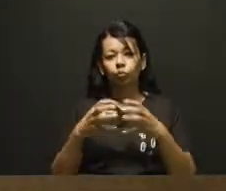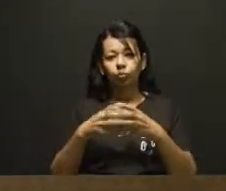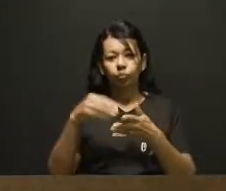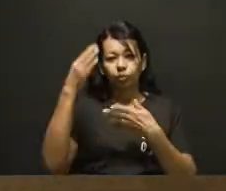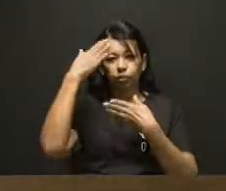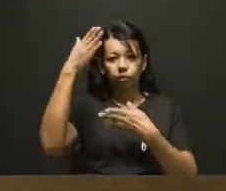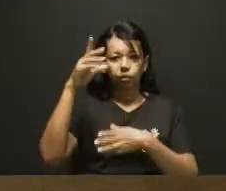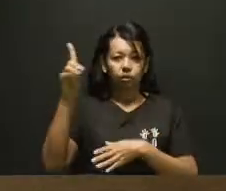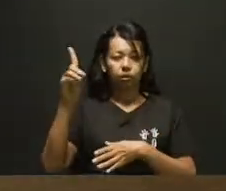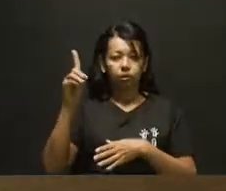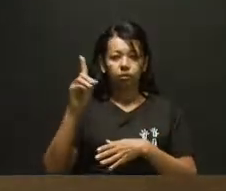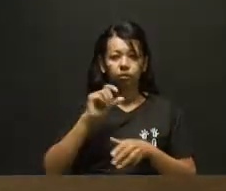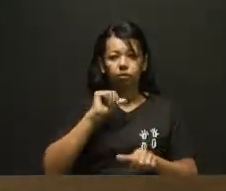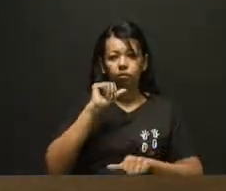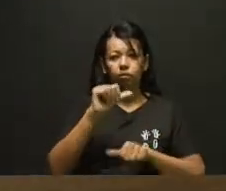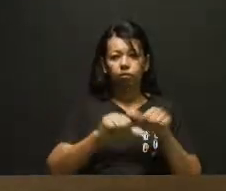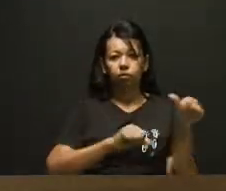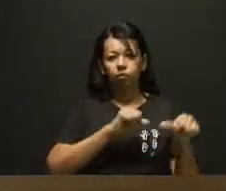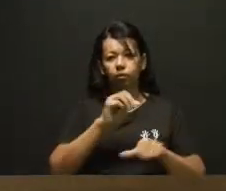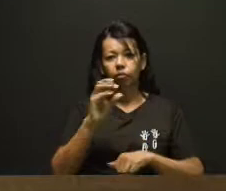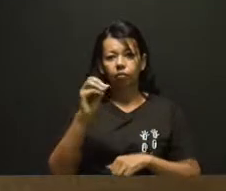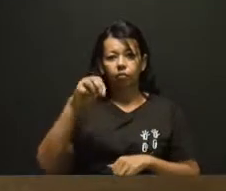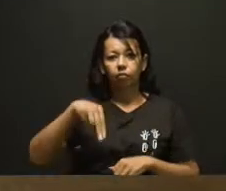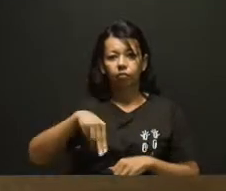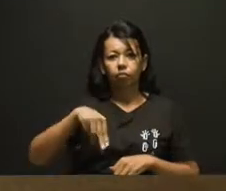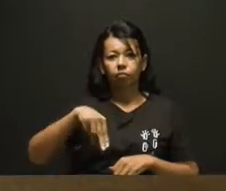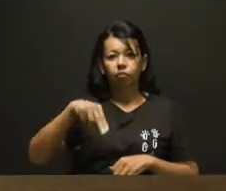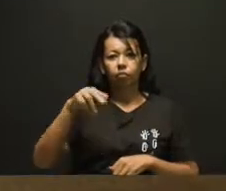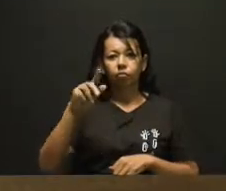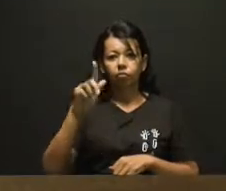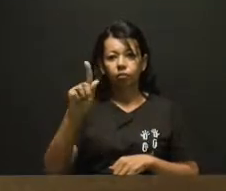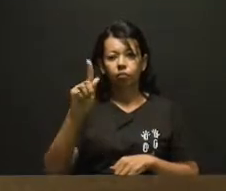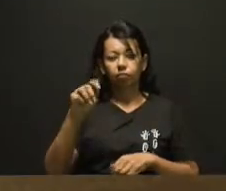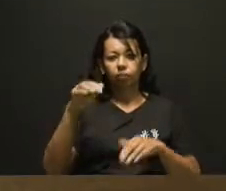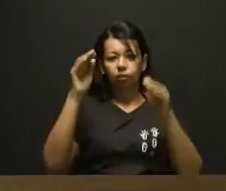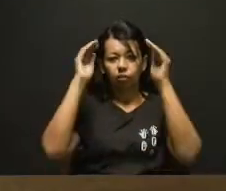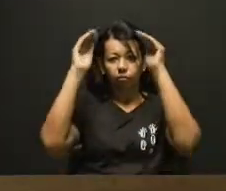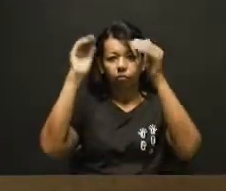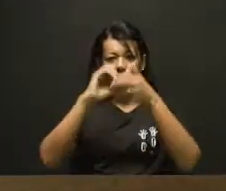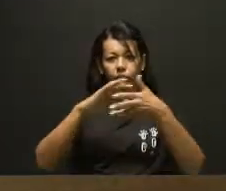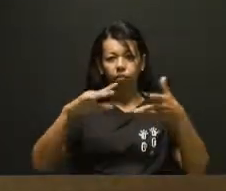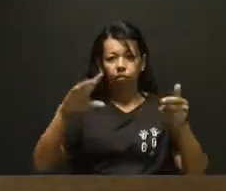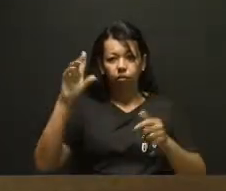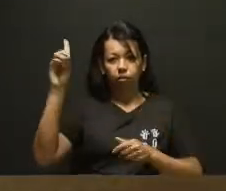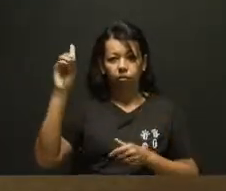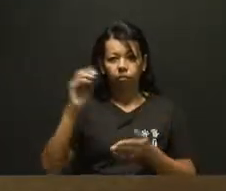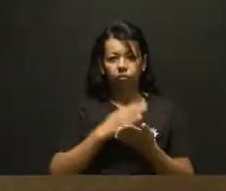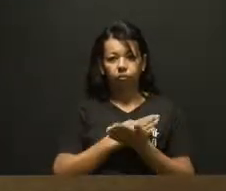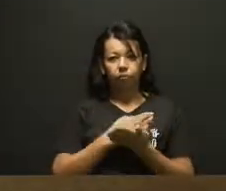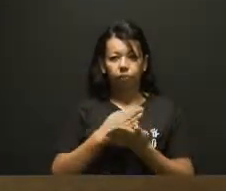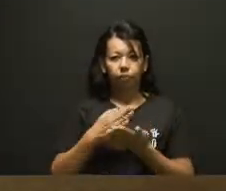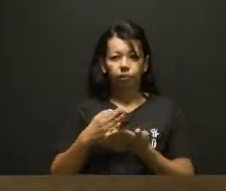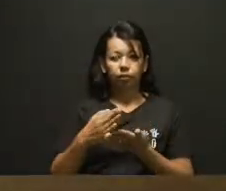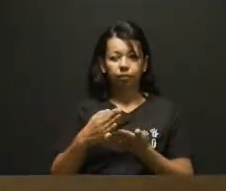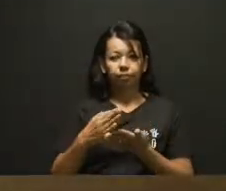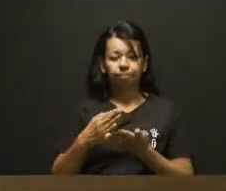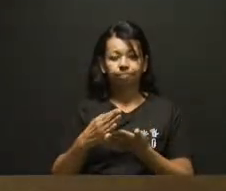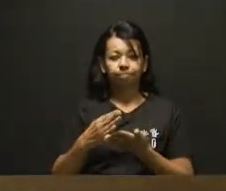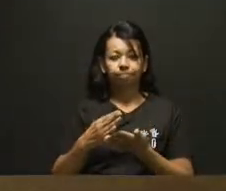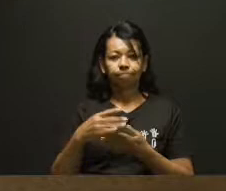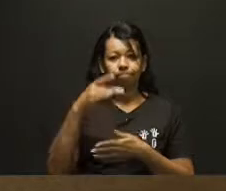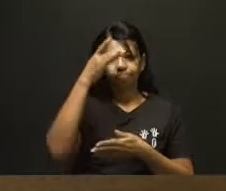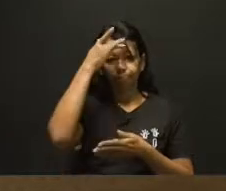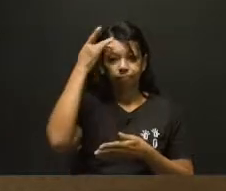tá virando uma ong em pra toda honra e glória a deus e é só o começo muitos que